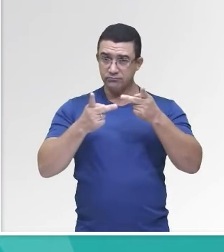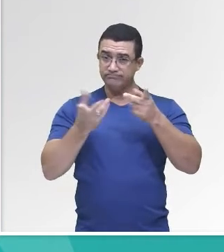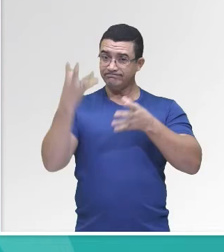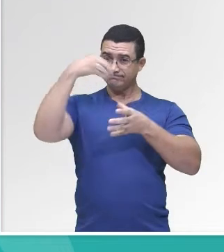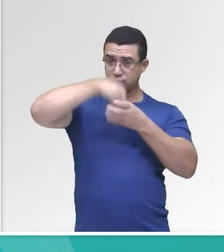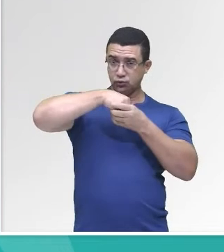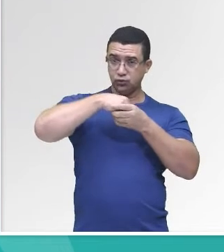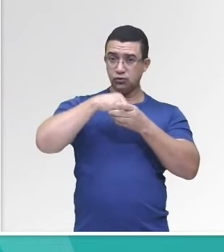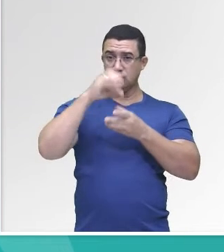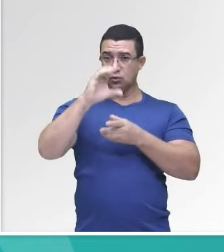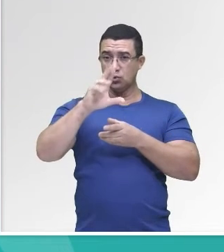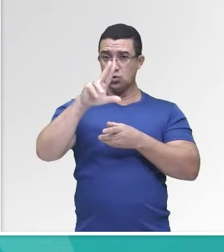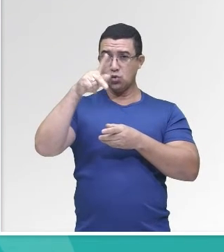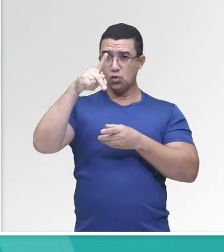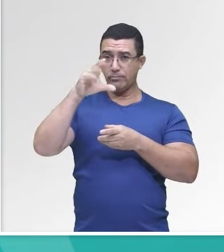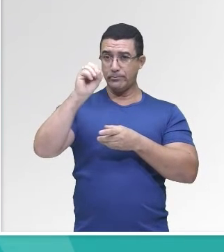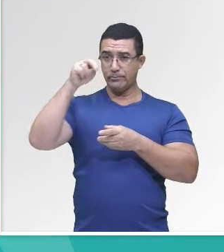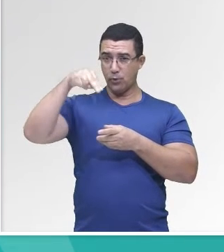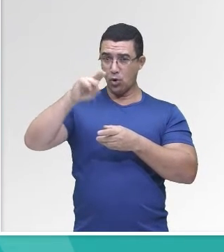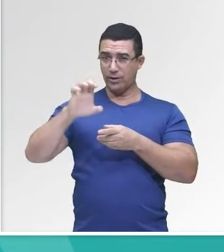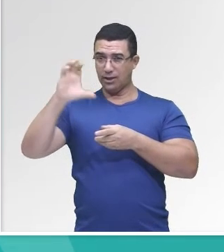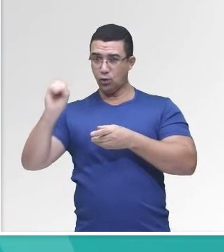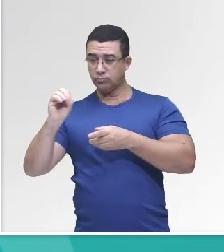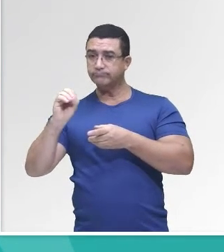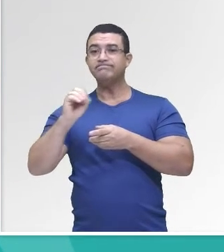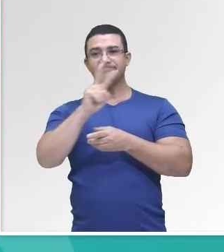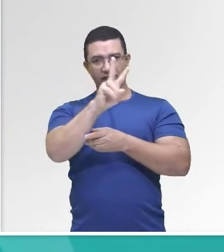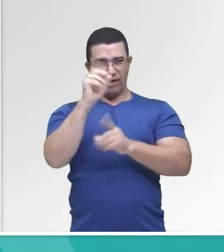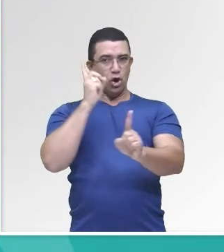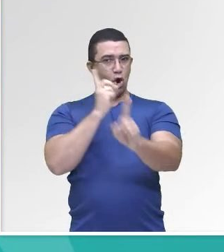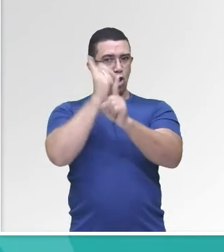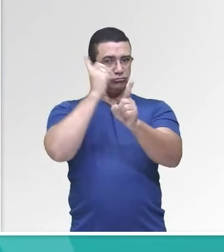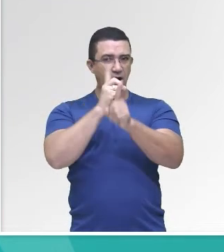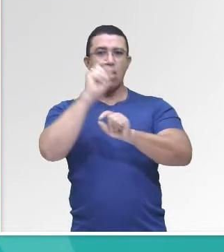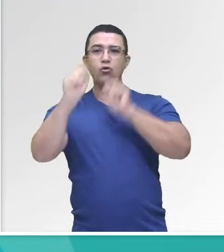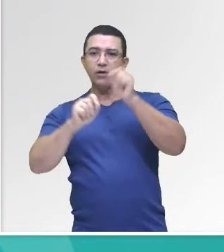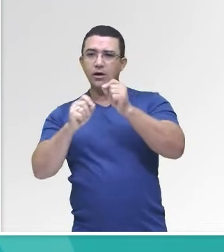cupônio encontrarás cupones descuento,